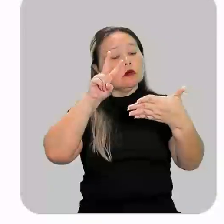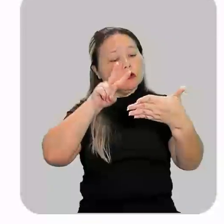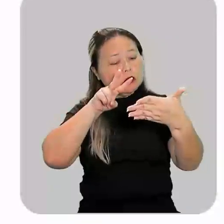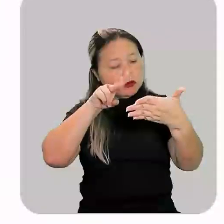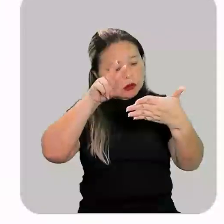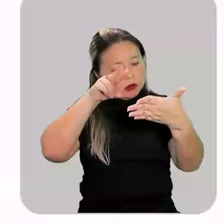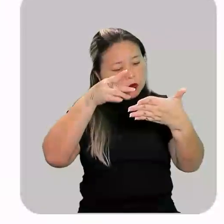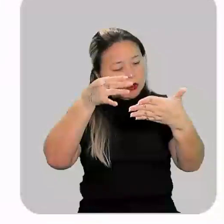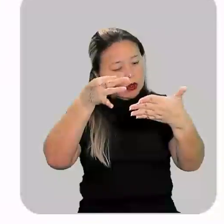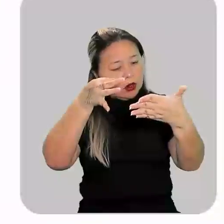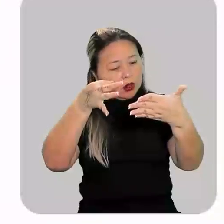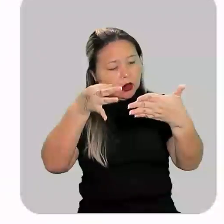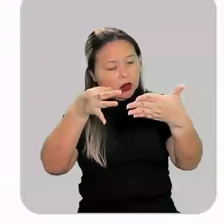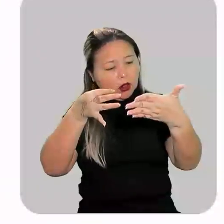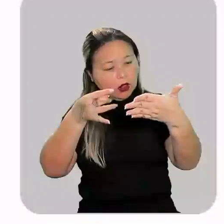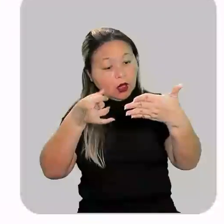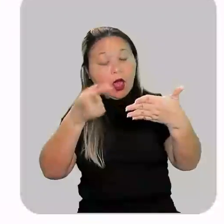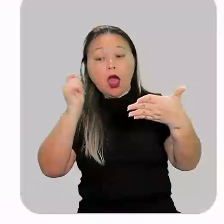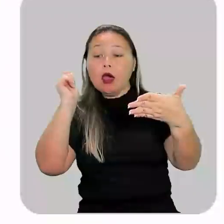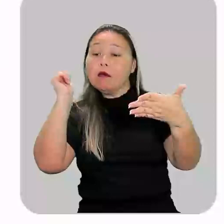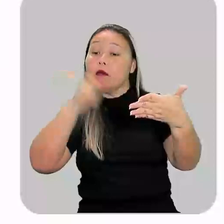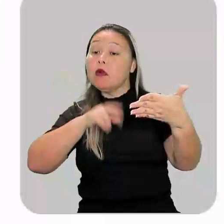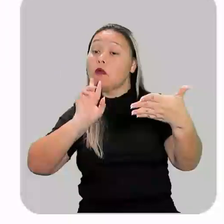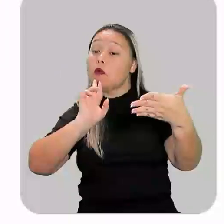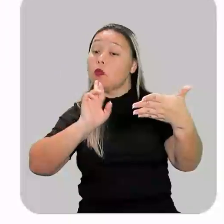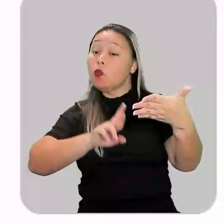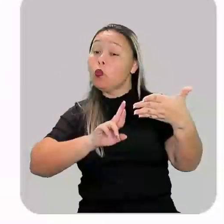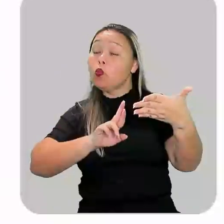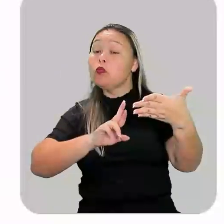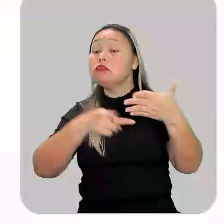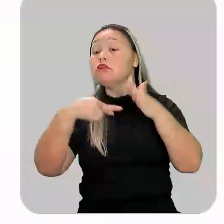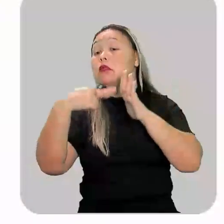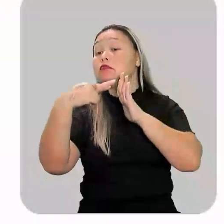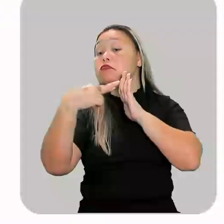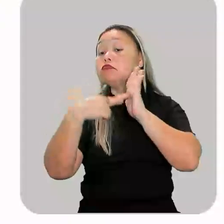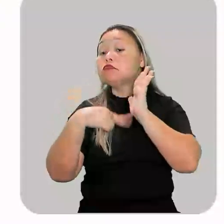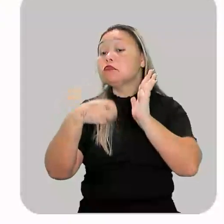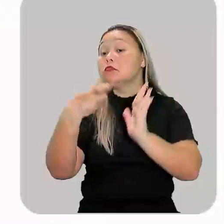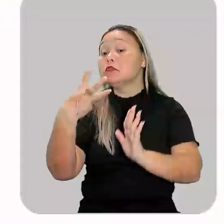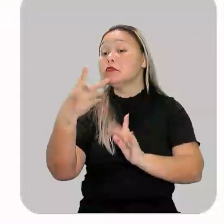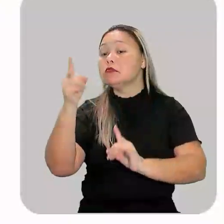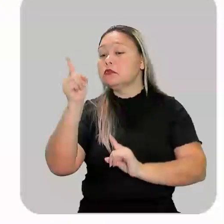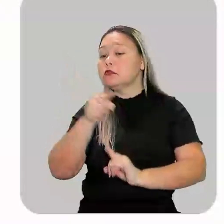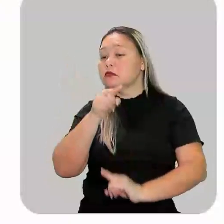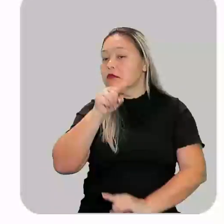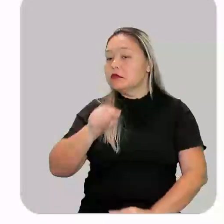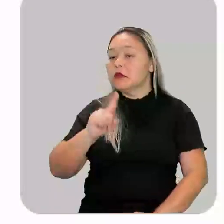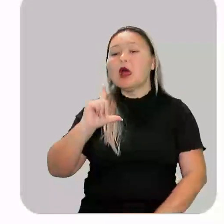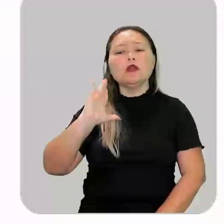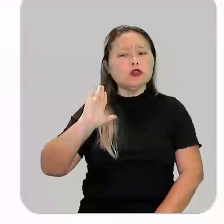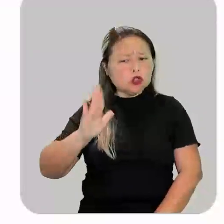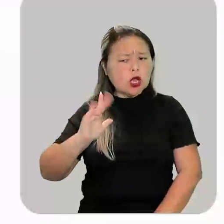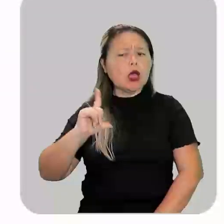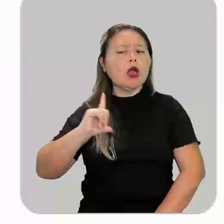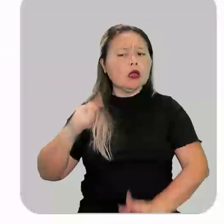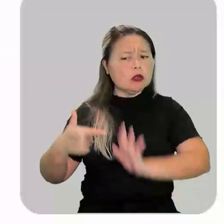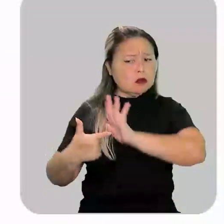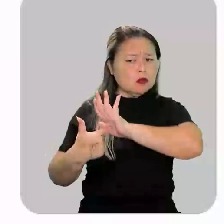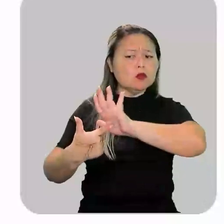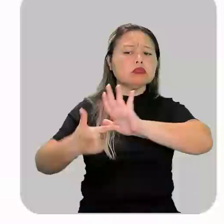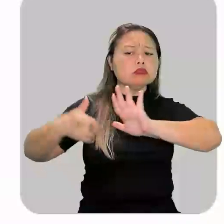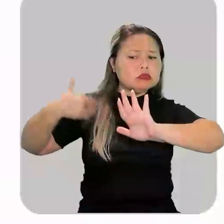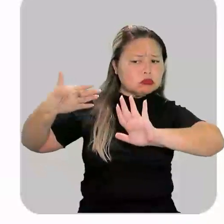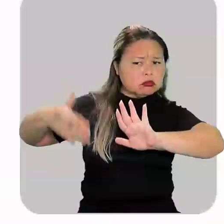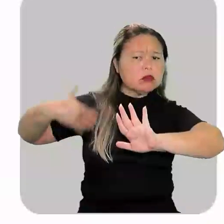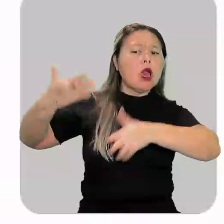mais apurado, pode ser resolvida com uma simples regra de 3. Eu acho que isso a gente vem mostrando, né, professor Maurício, ao longo